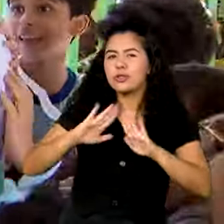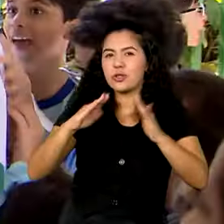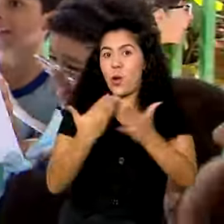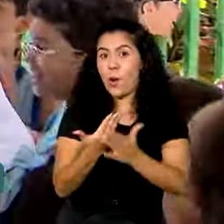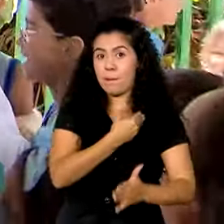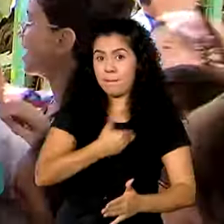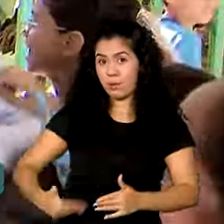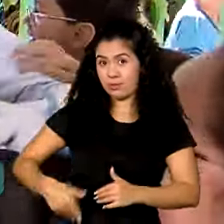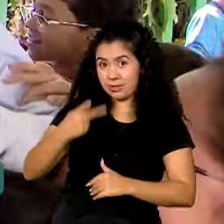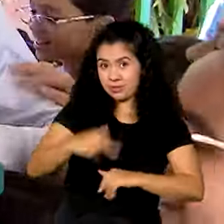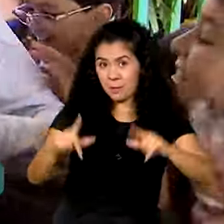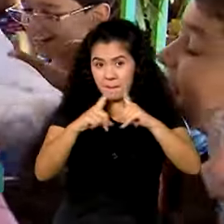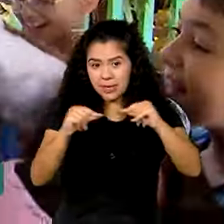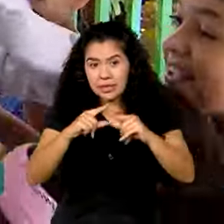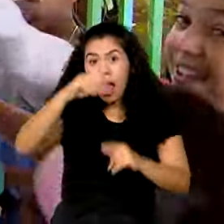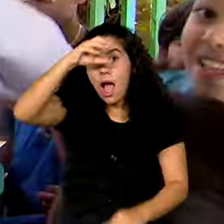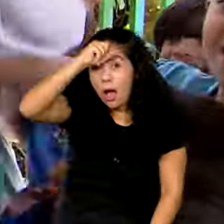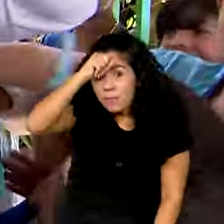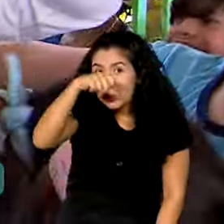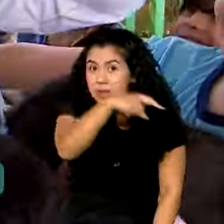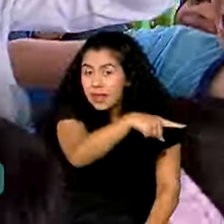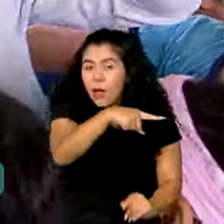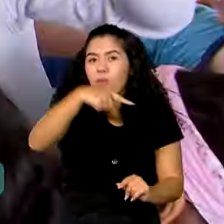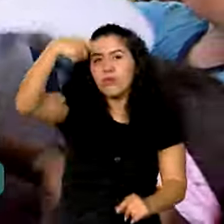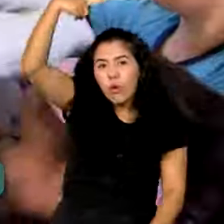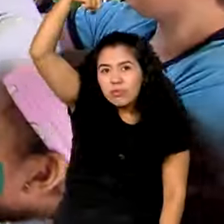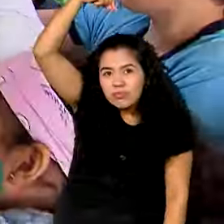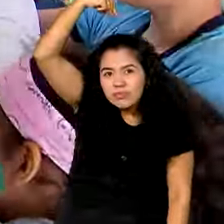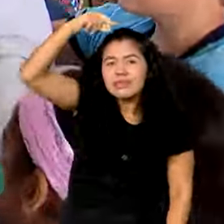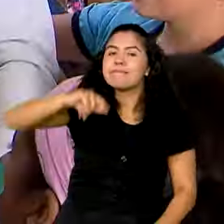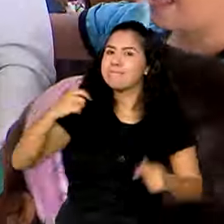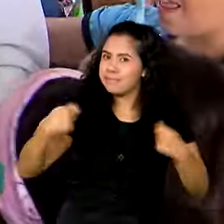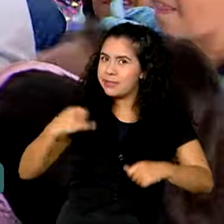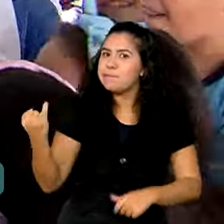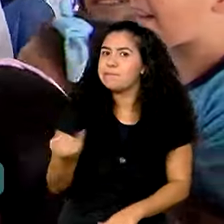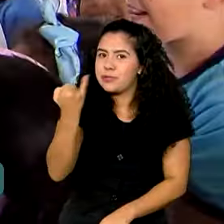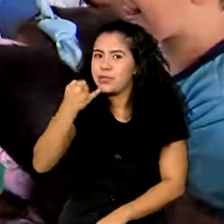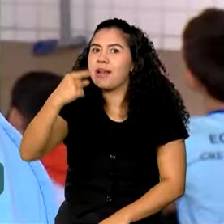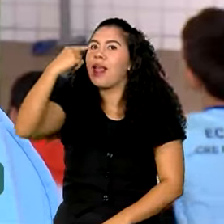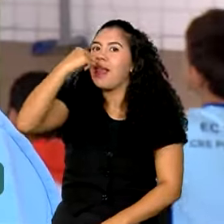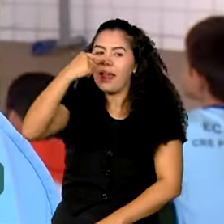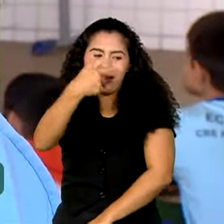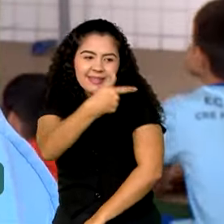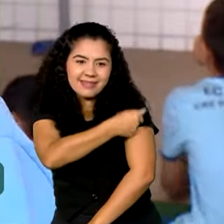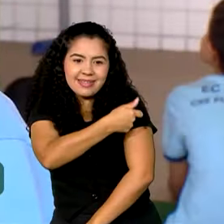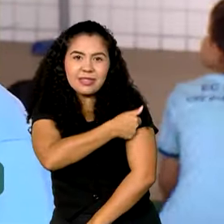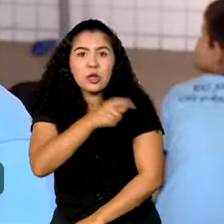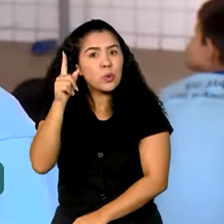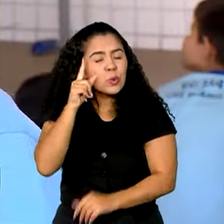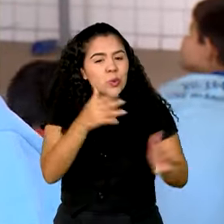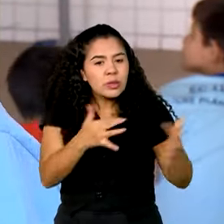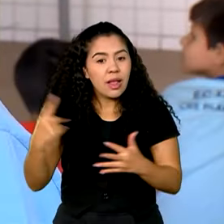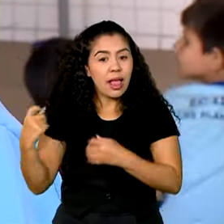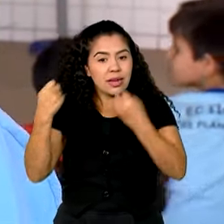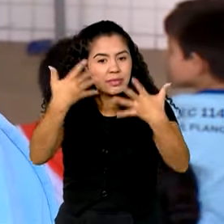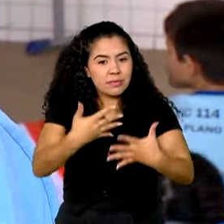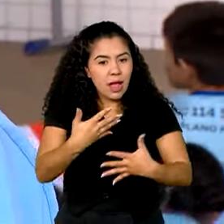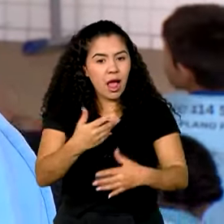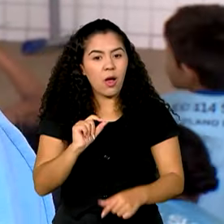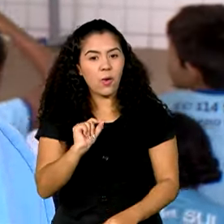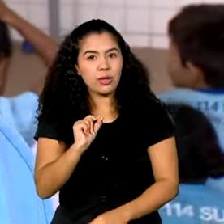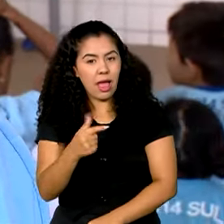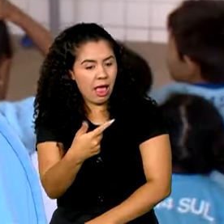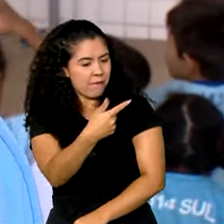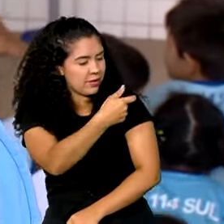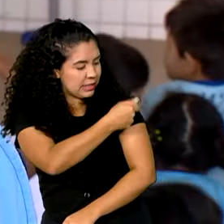Brasília, aprenderam com o Zé Gotinha a importância de tomar as vacinas em dia. A vacina, ela meio que injeta um pouco